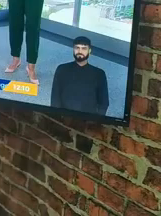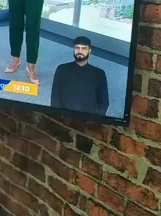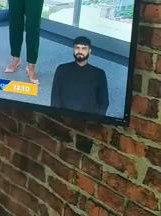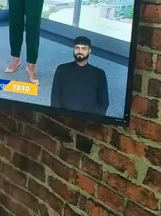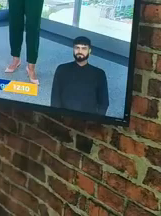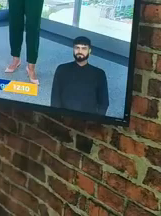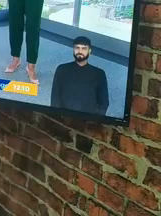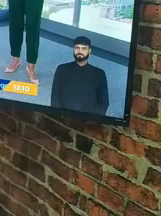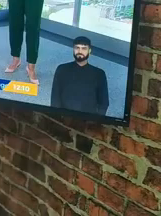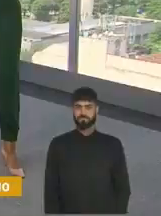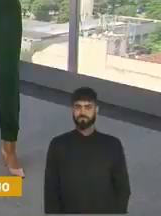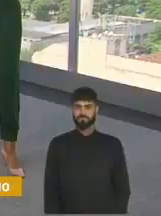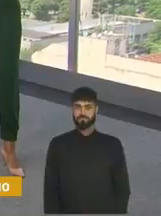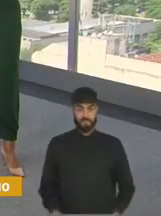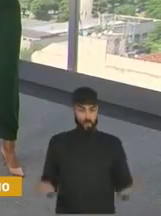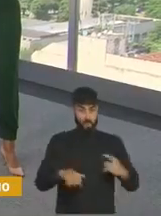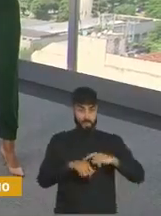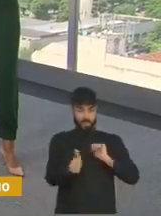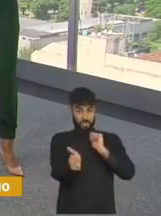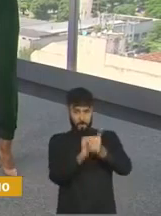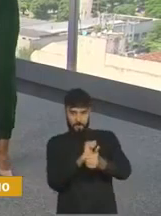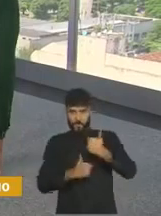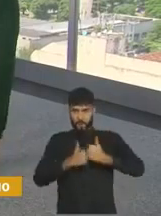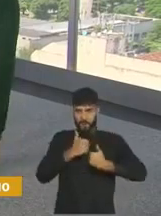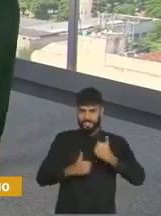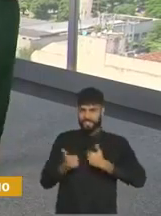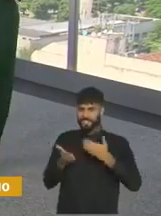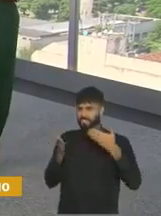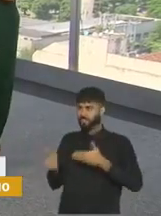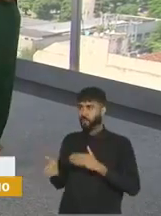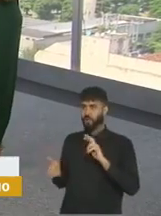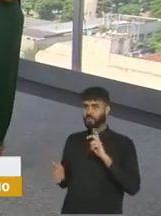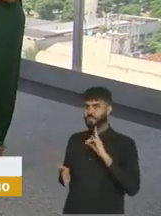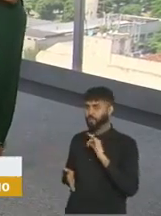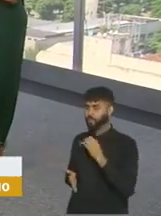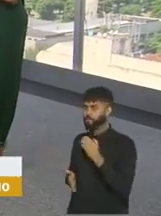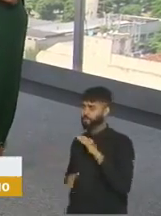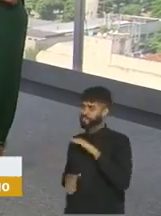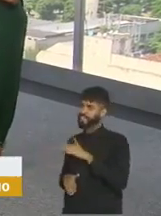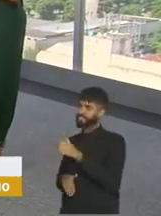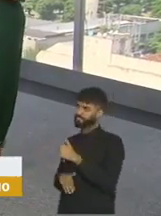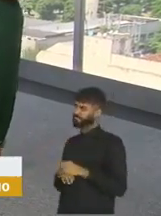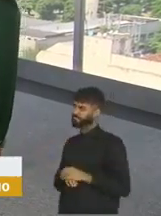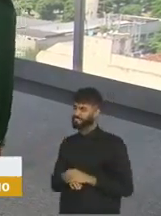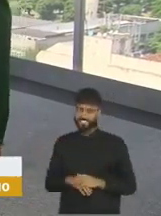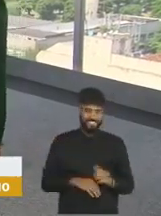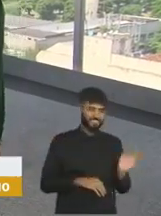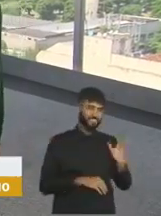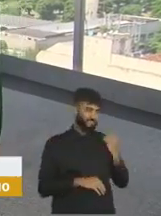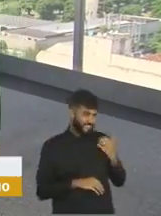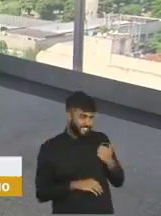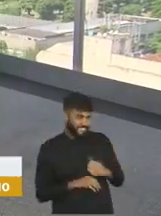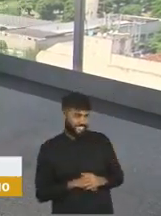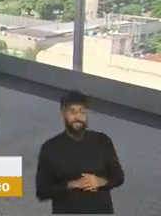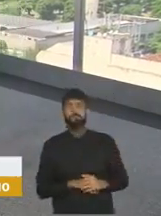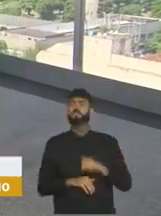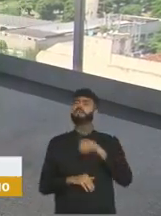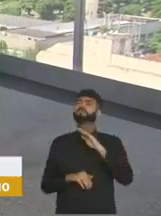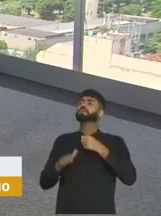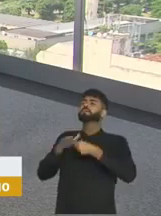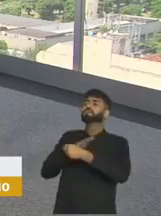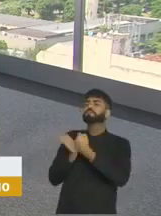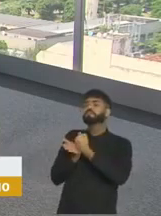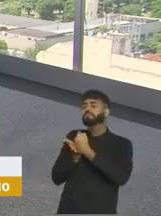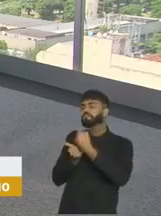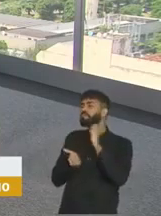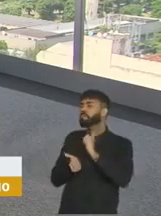programação live.ru hora de espaço Rodrigo Campos já está aqui no estúdio comigo Boa tarde tudo bem quem é o novo reforço